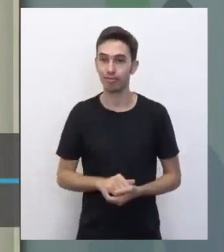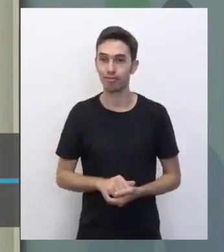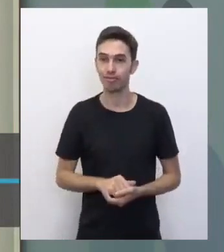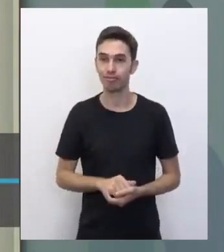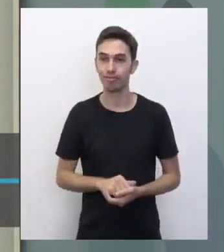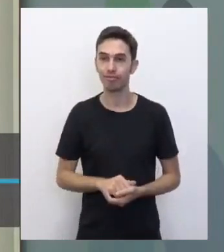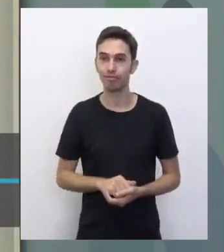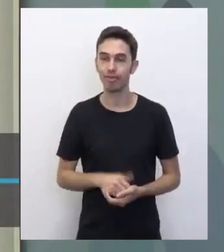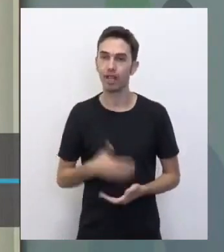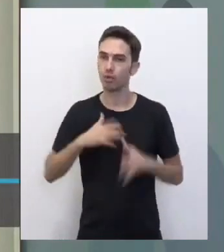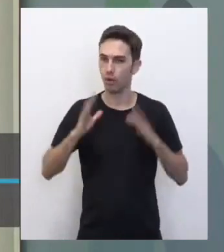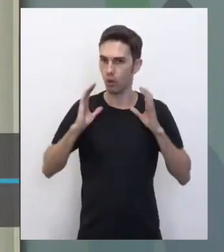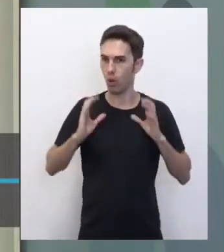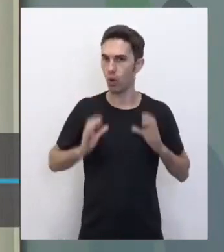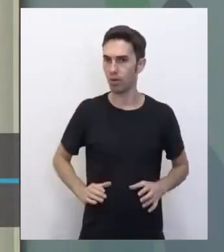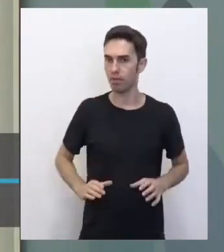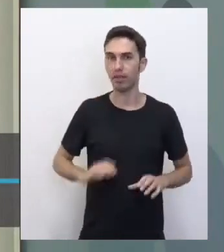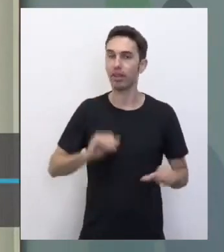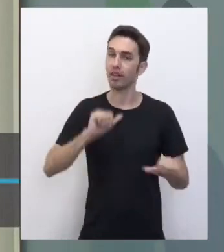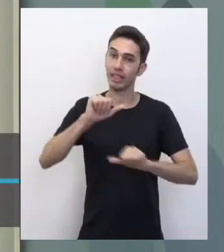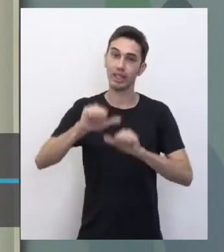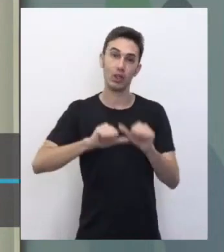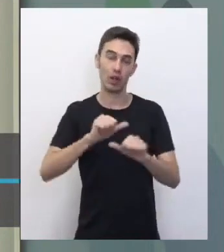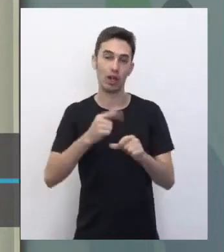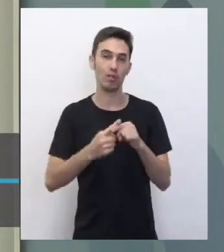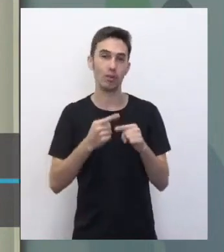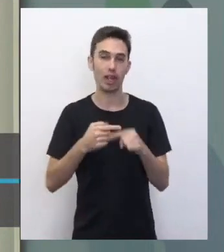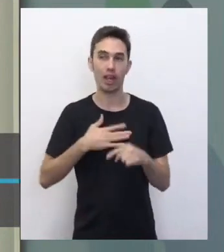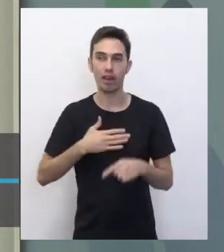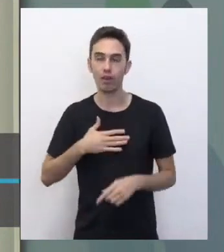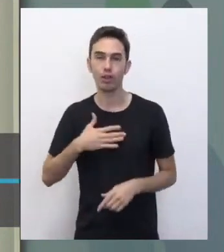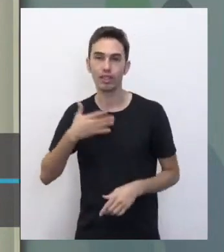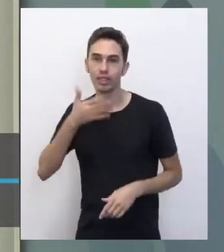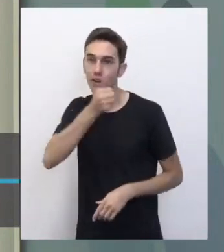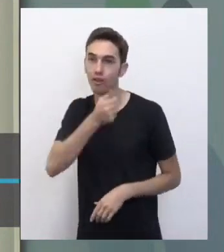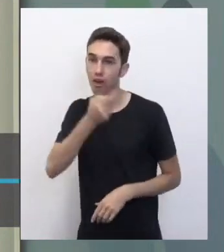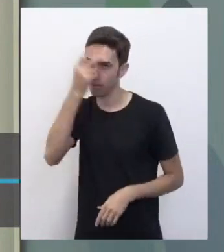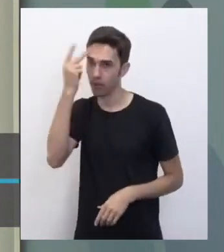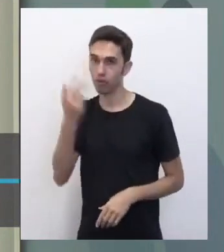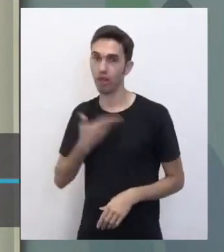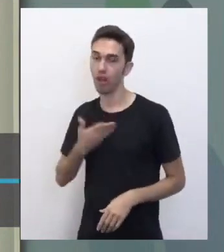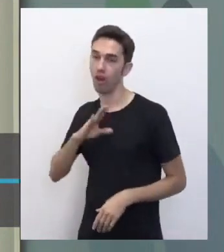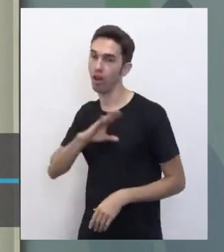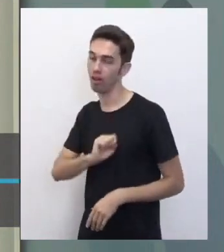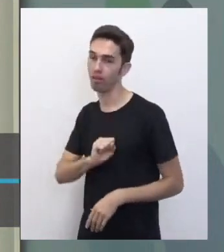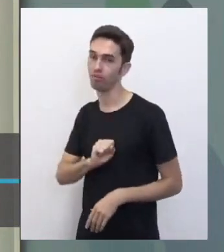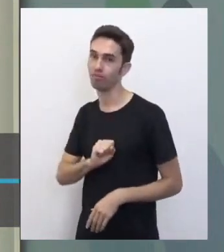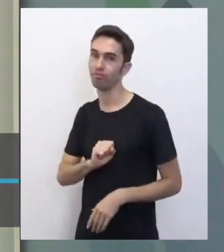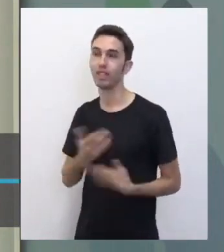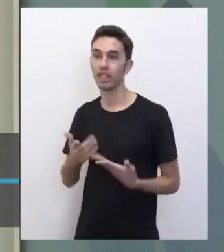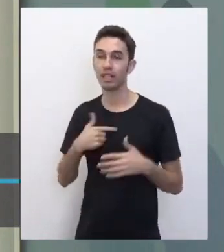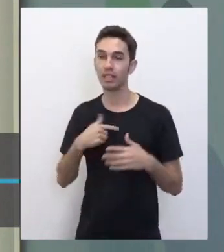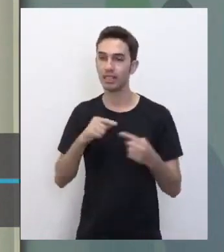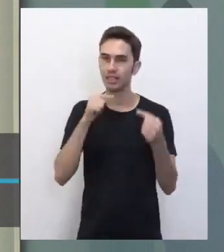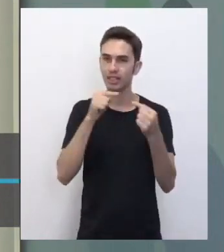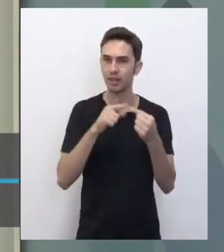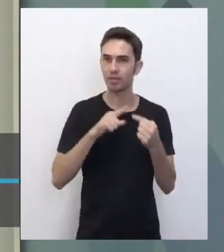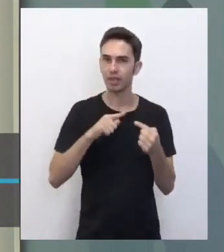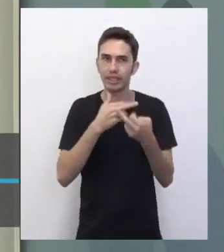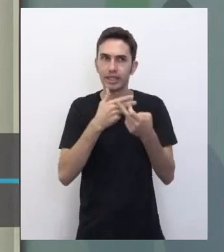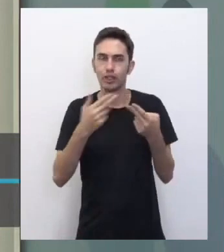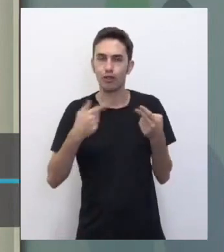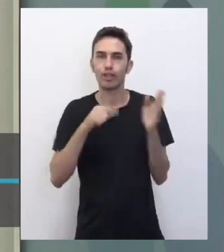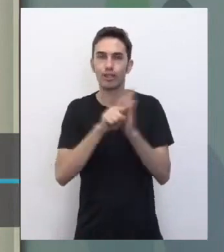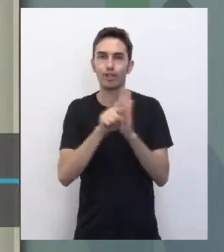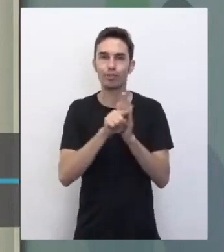O meu comportamento provavelmente talvez seria outro, afinal de contas eu vou salvar alguém que eu amo, né? Então esse dilema ele traz diversos questionamentos e,